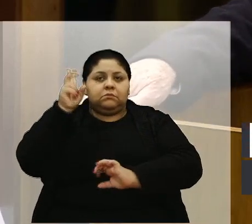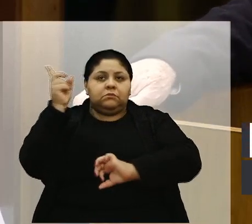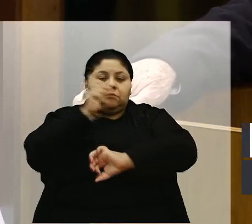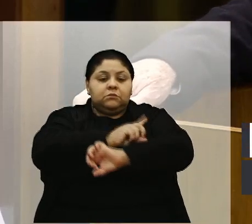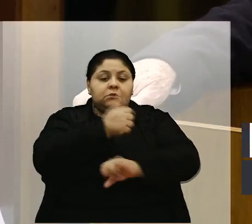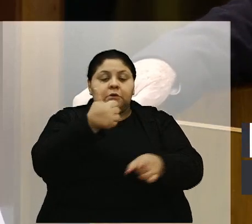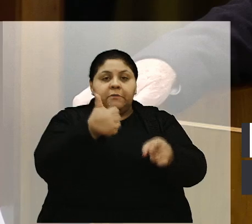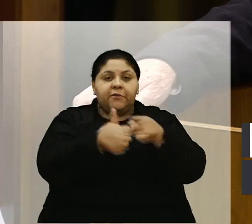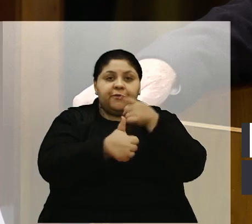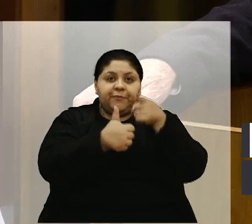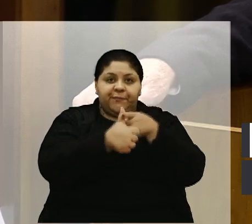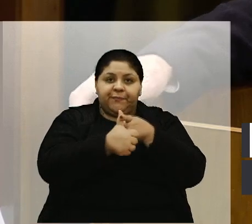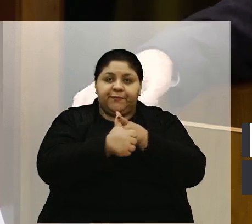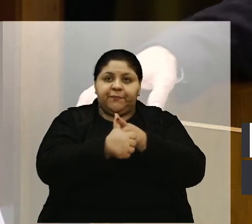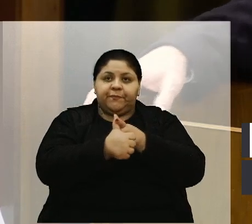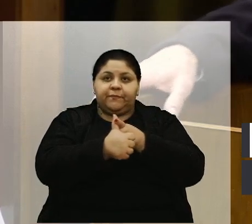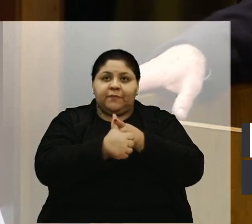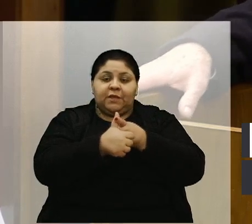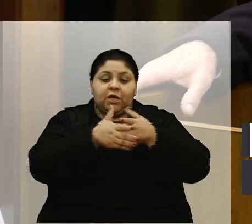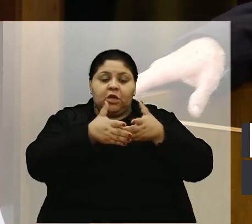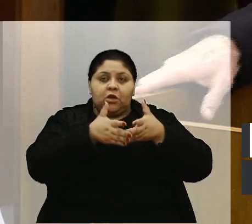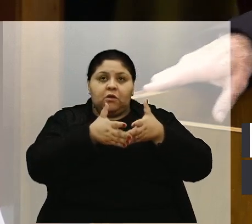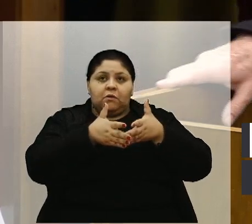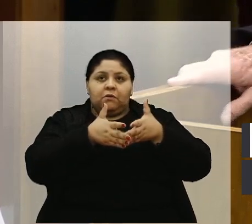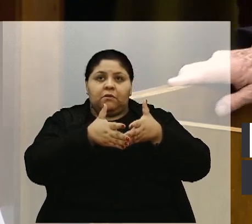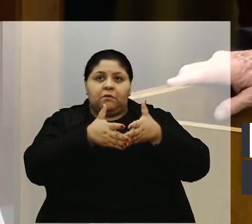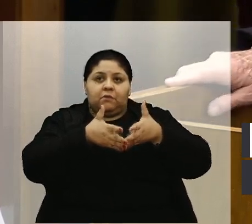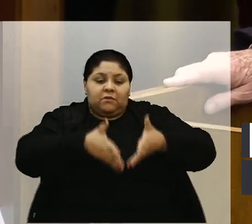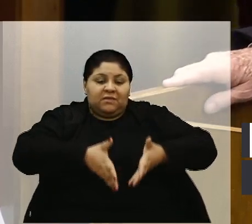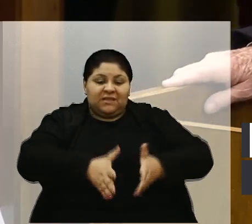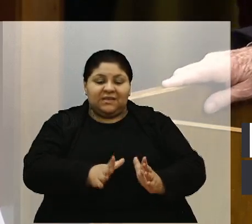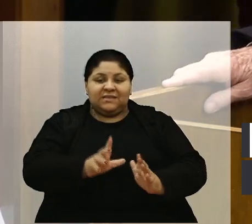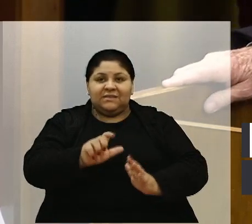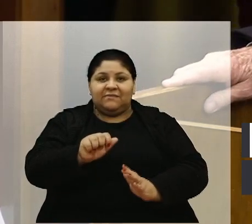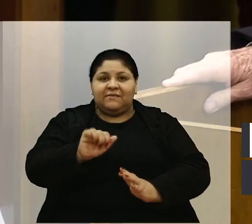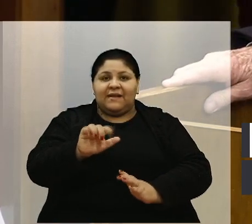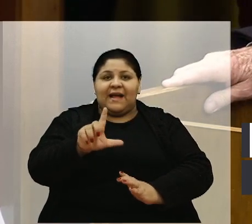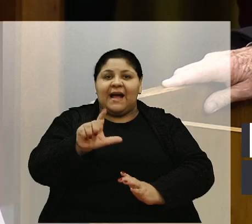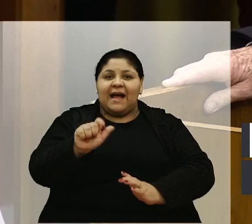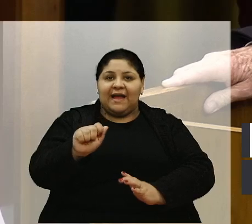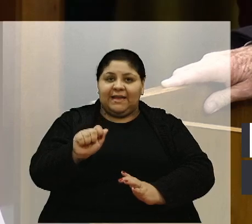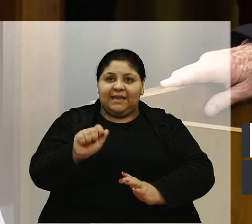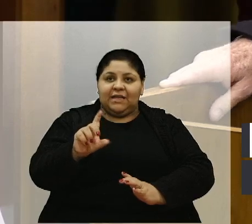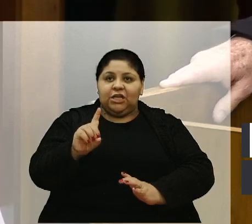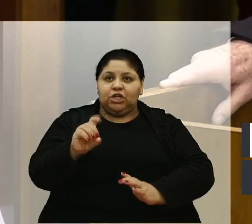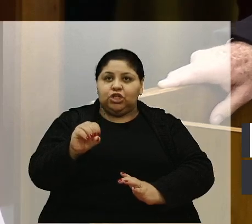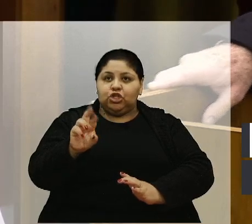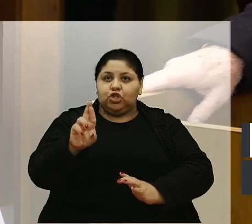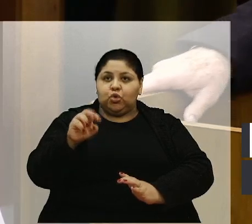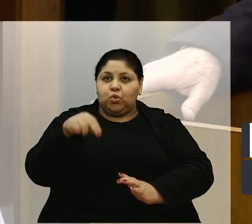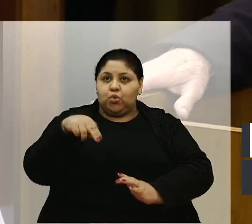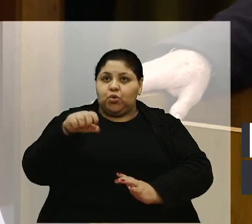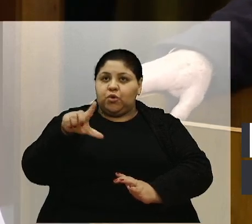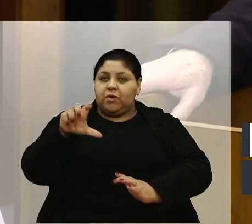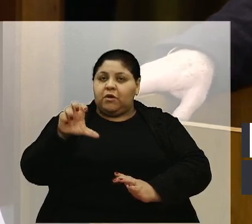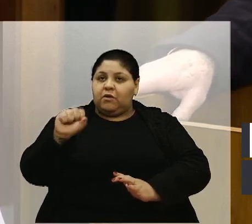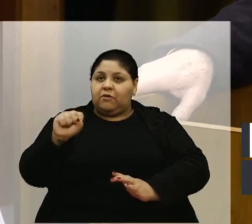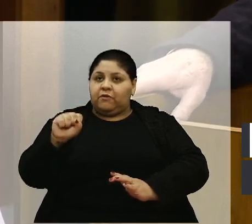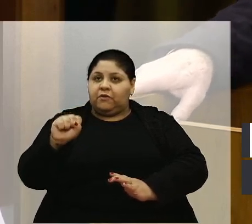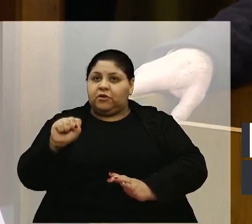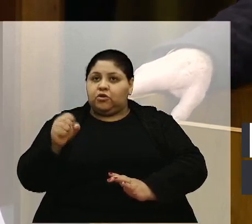1º, nasceu Ayla Dornelles, no novo